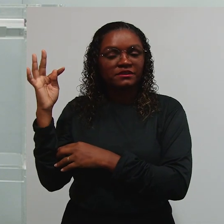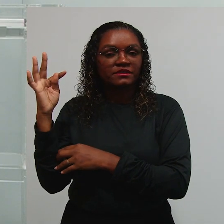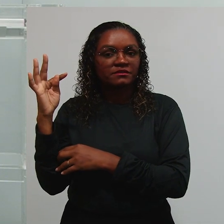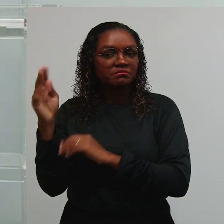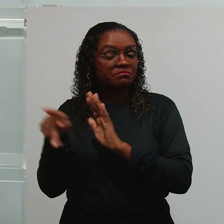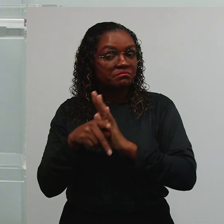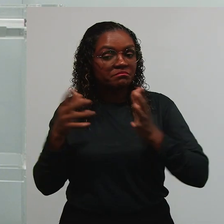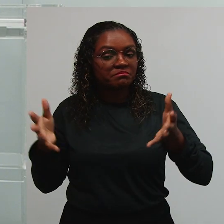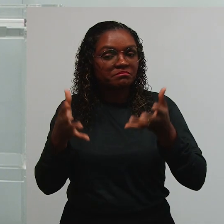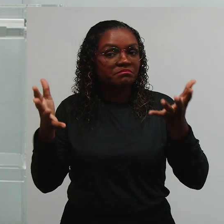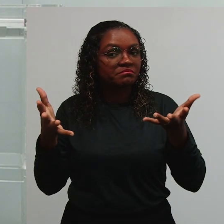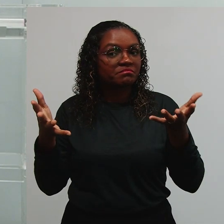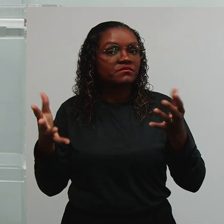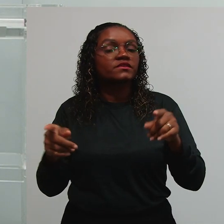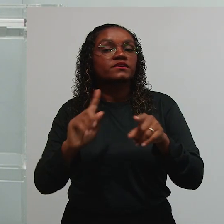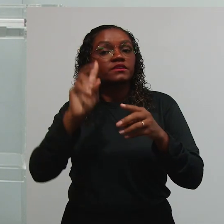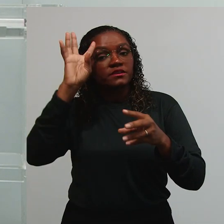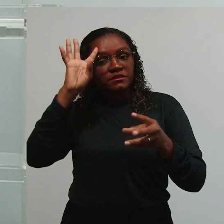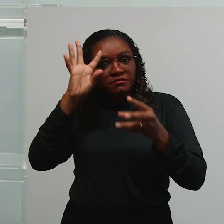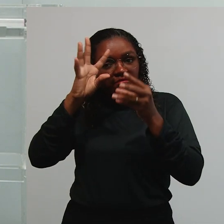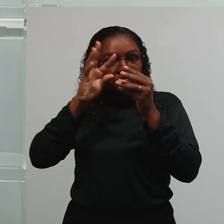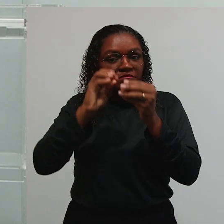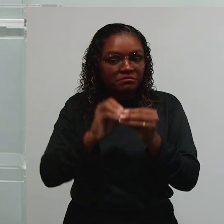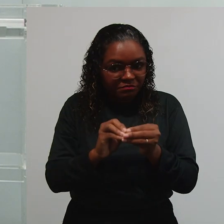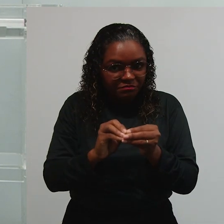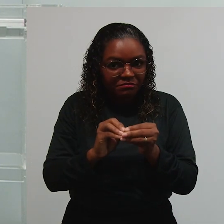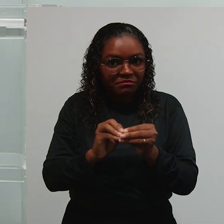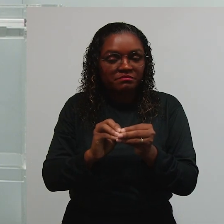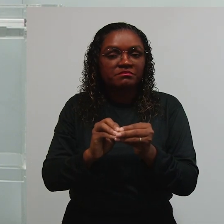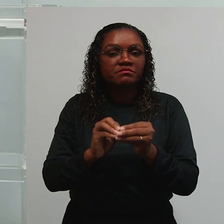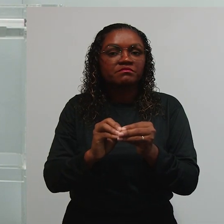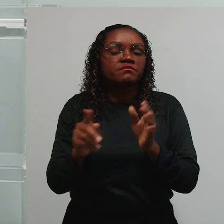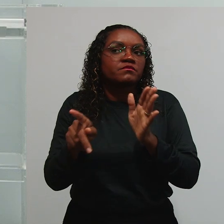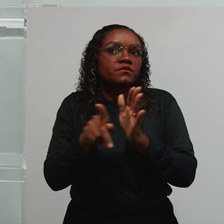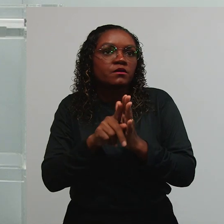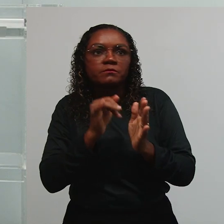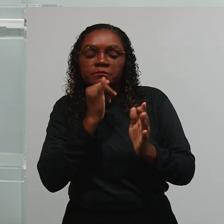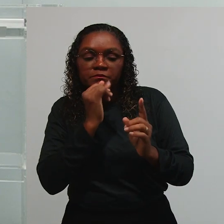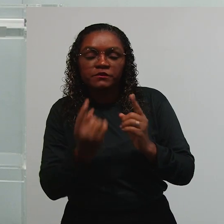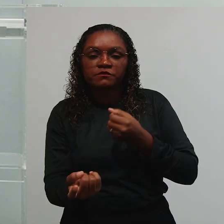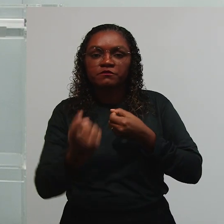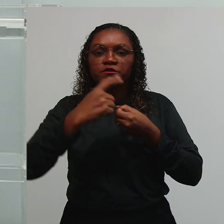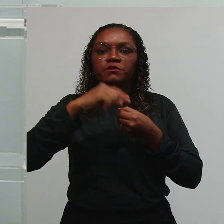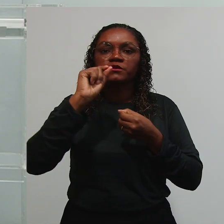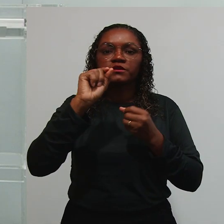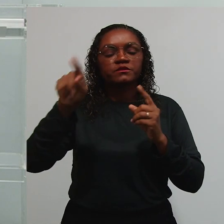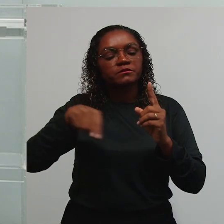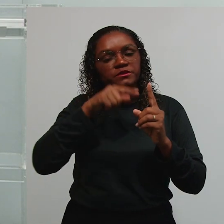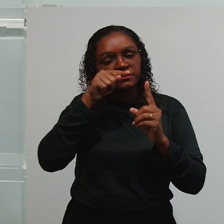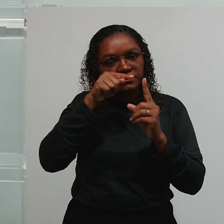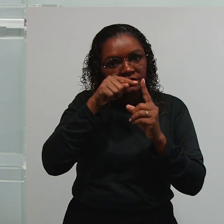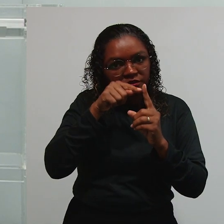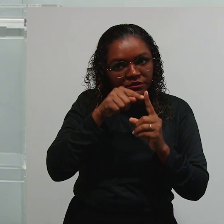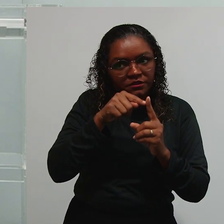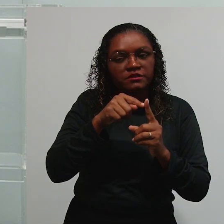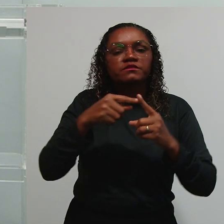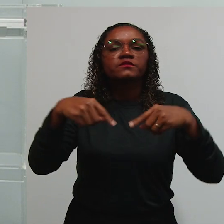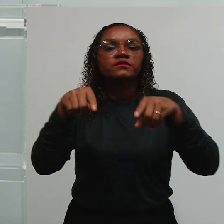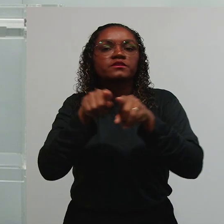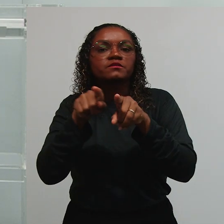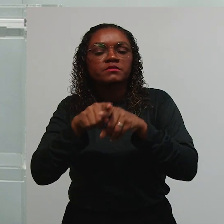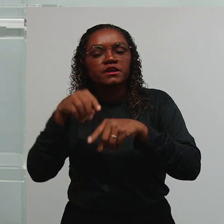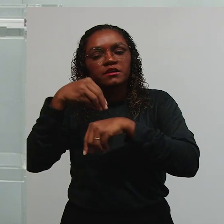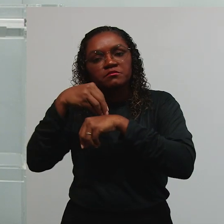suas inspirações. As considerações finais, que você resgata o objetivo e traz à tona